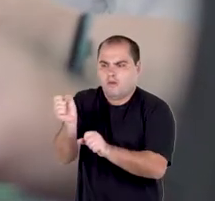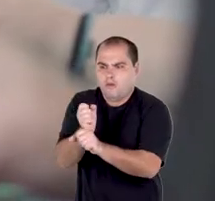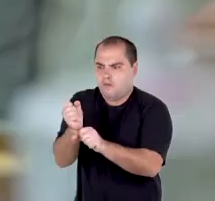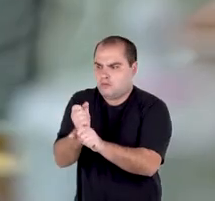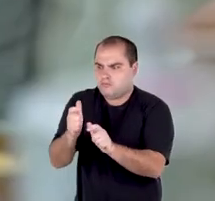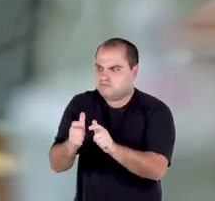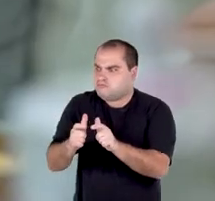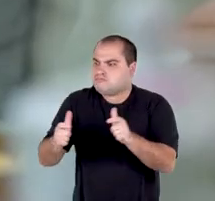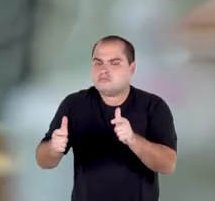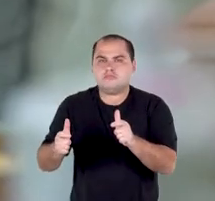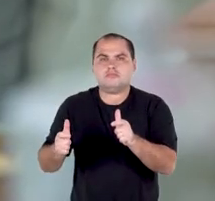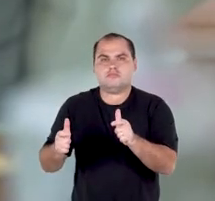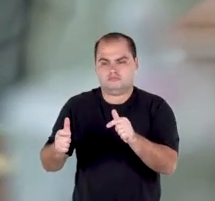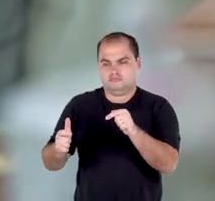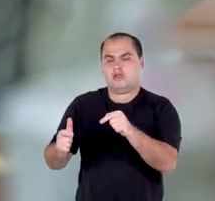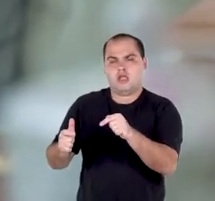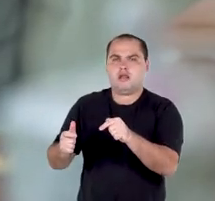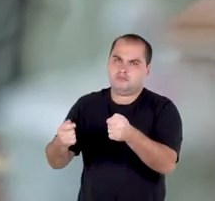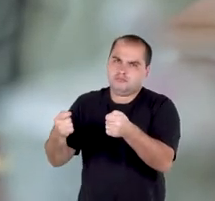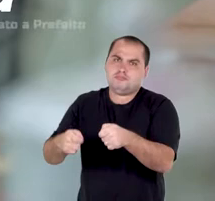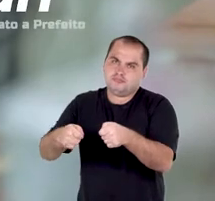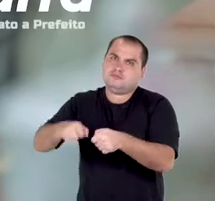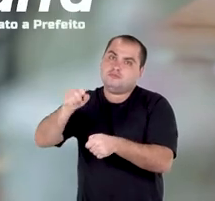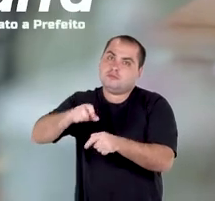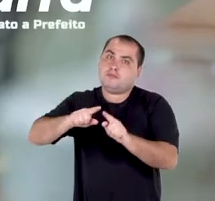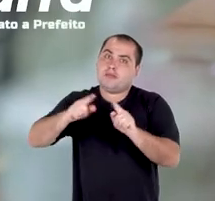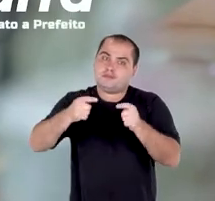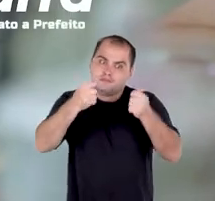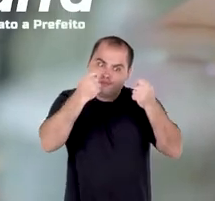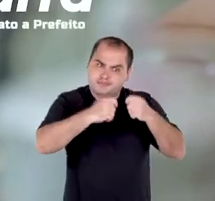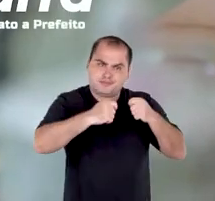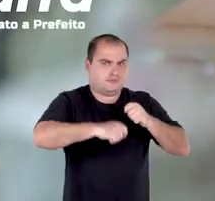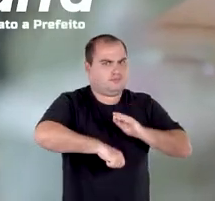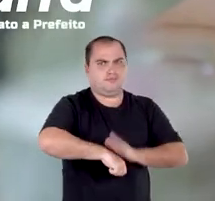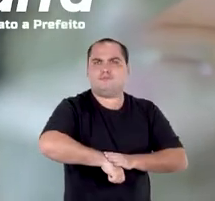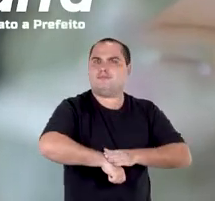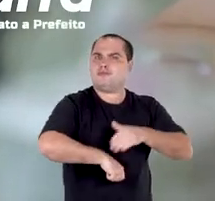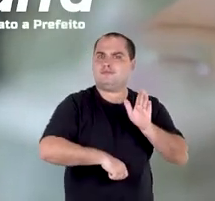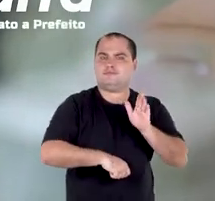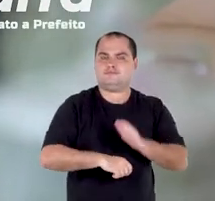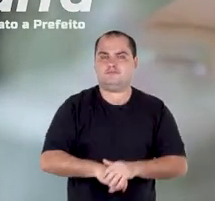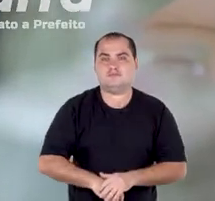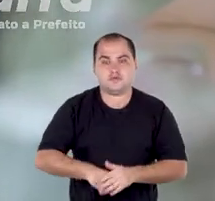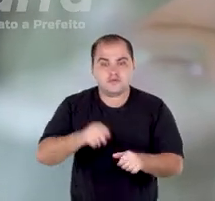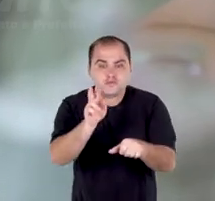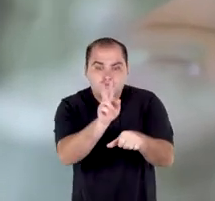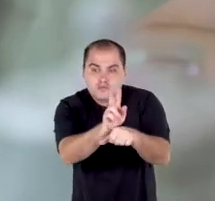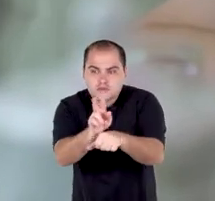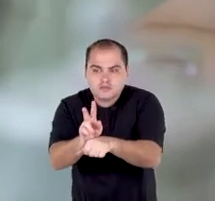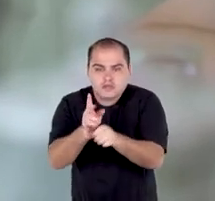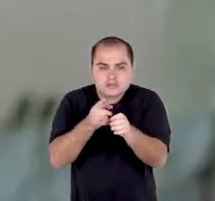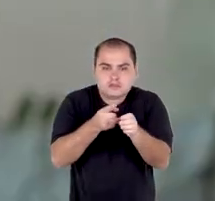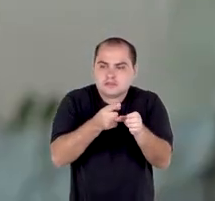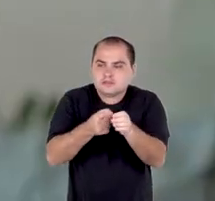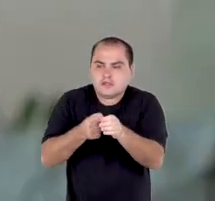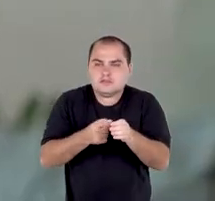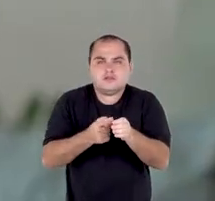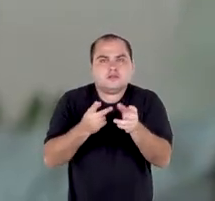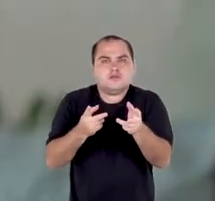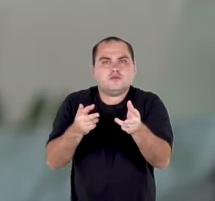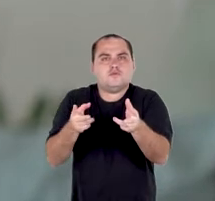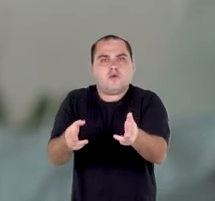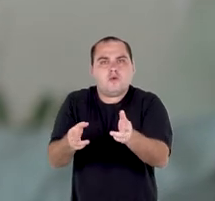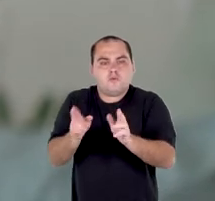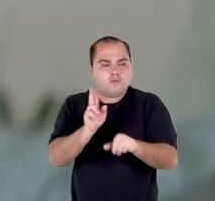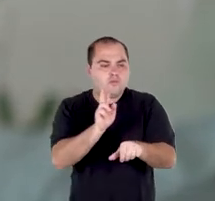Ser prefeito não é só fazer as grandes obras. Elas são necessárias, nós sabemos. Mas é preciso muito mais. É cuidar da